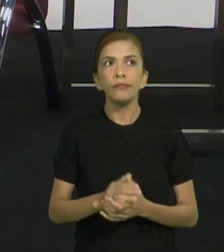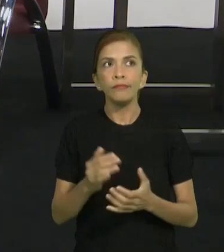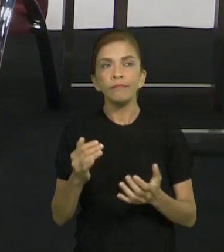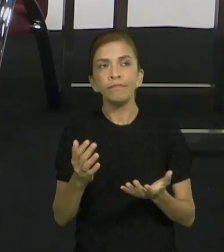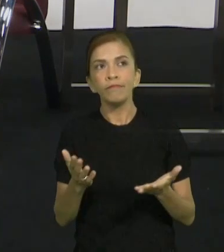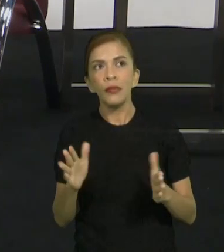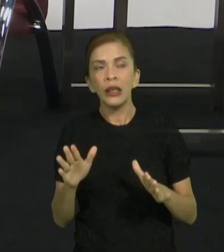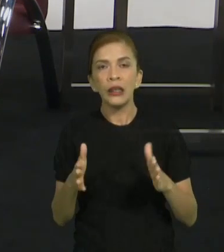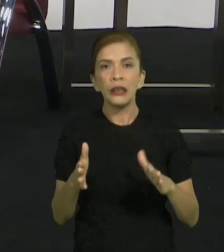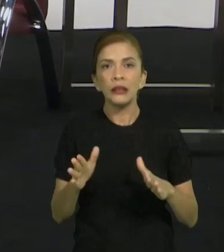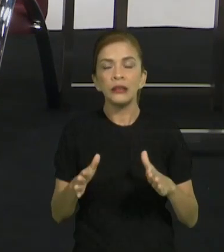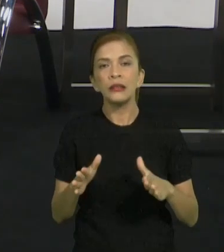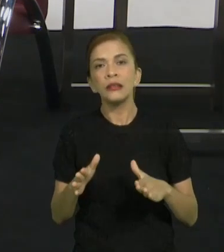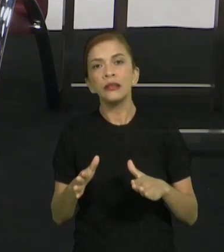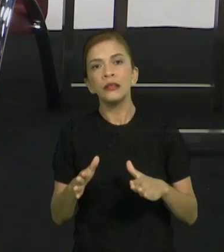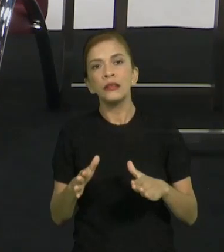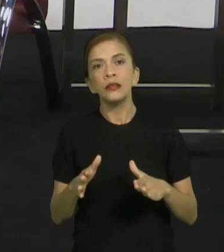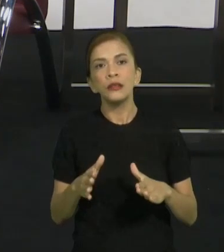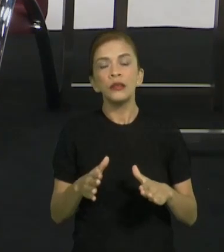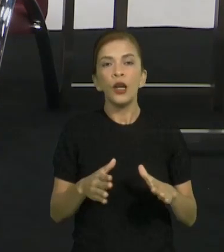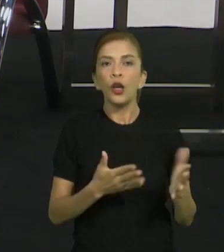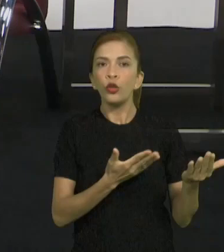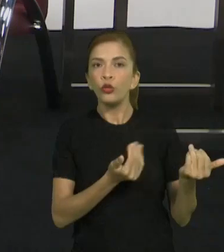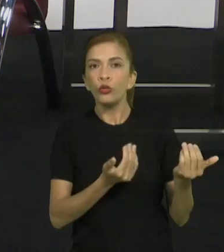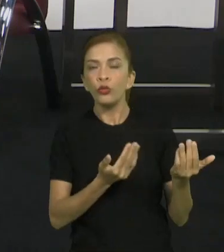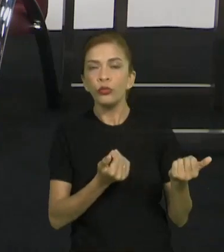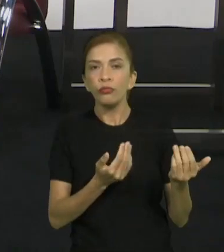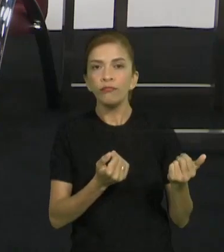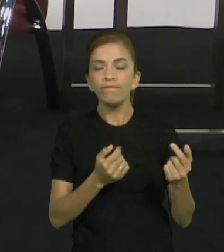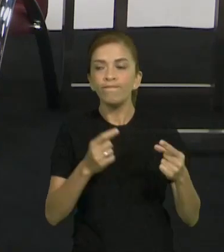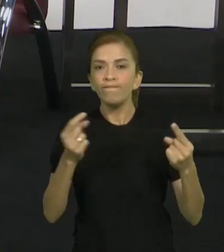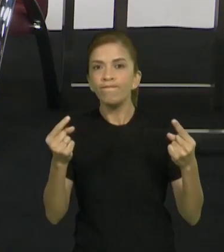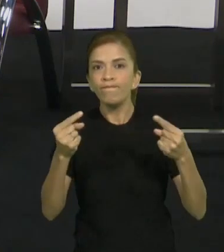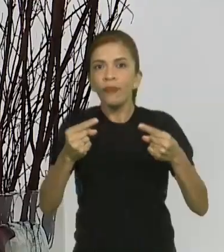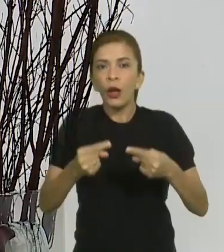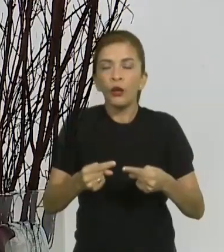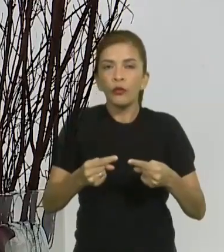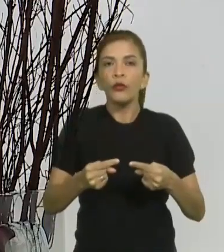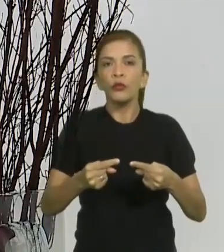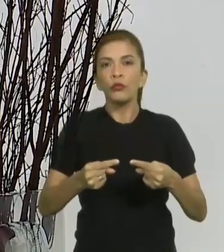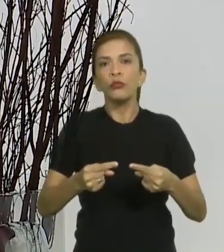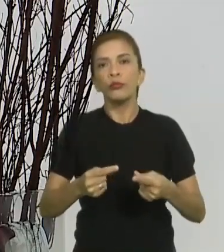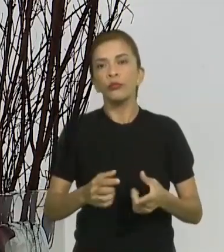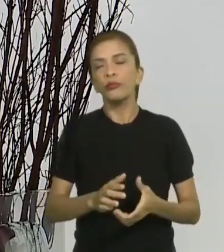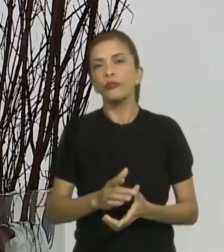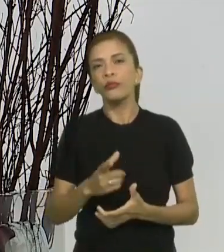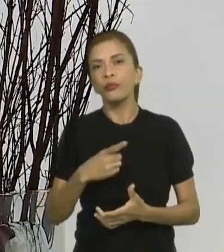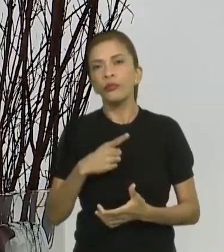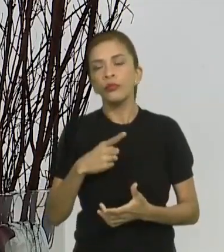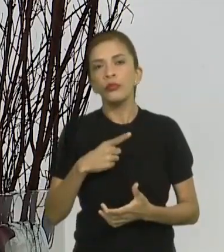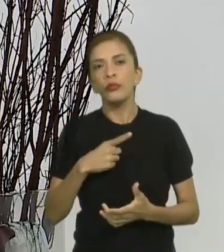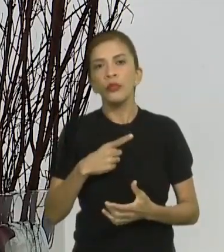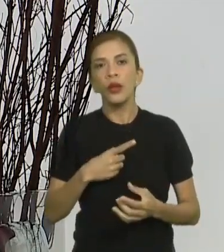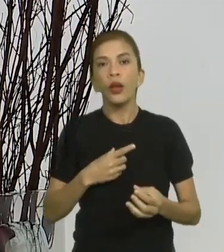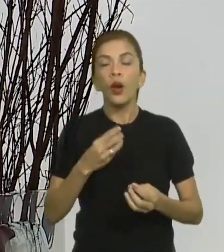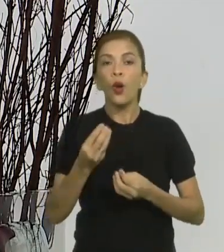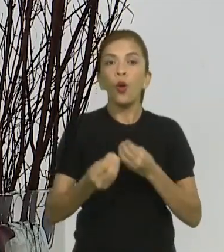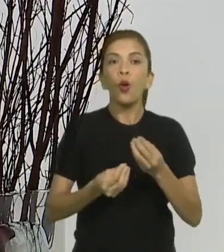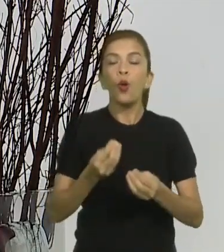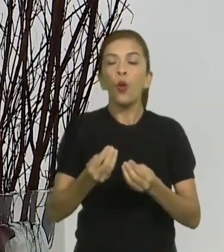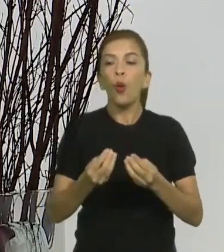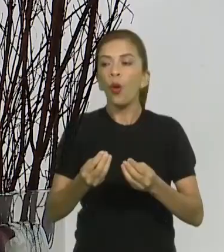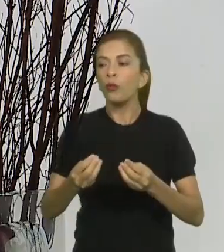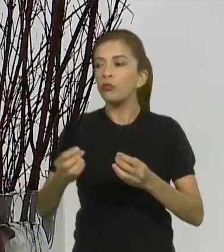que veio como um desafio. Não vou nem dizer problema, mas um desafio. Desafio. Como é que essa pessoa vai assumir o lugar,